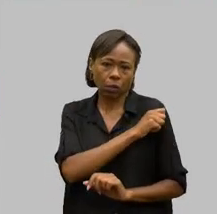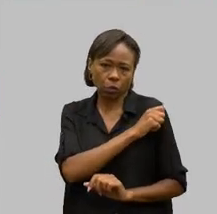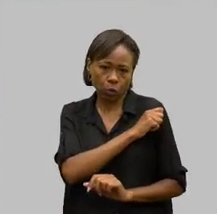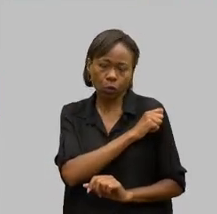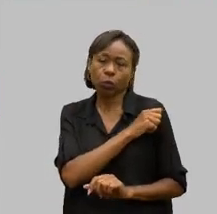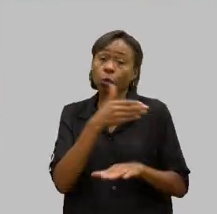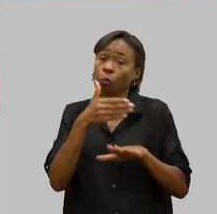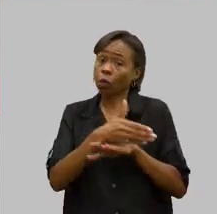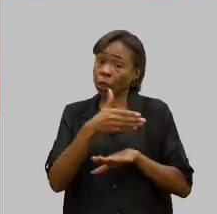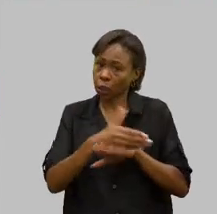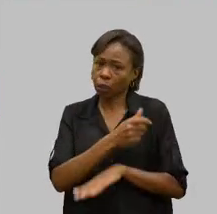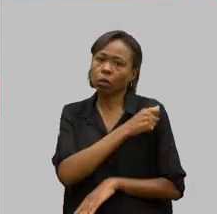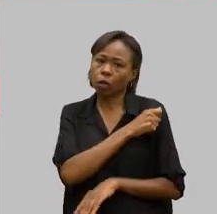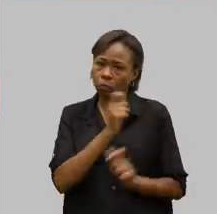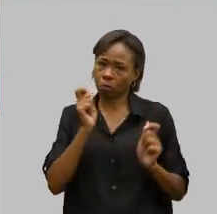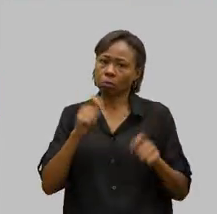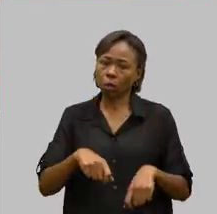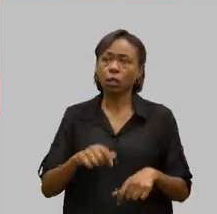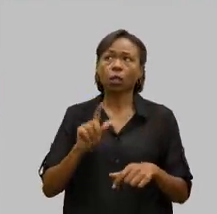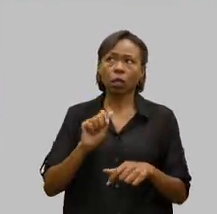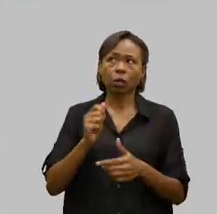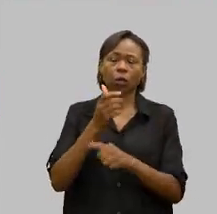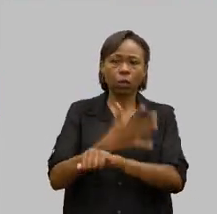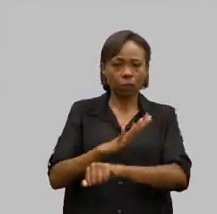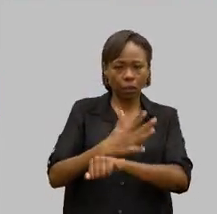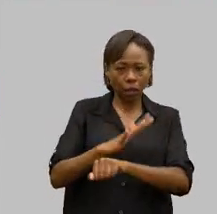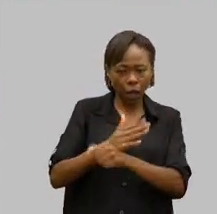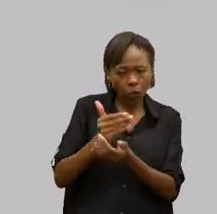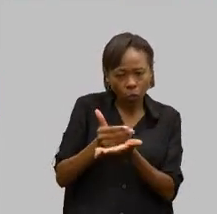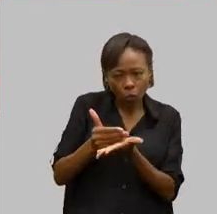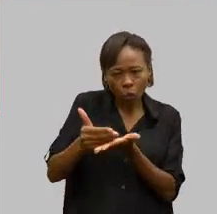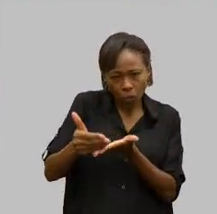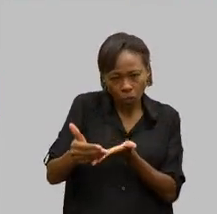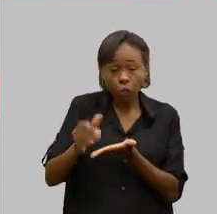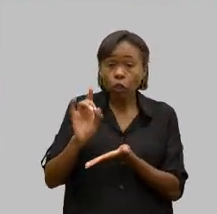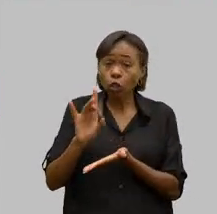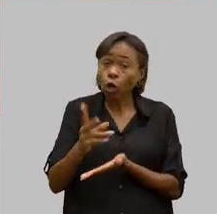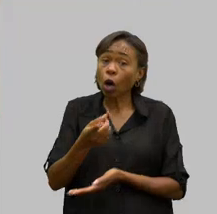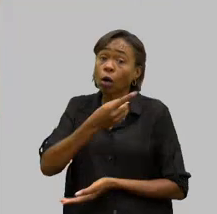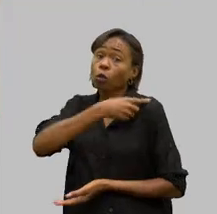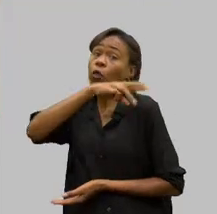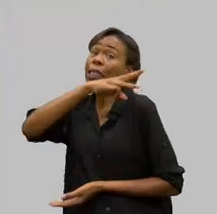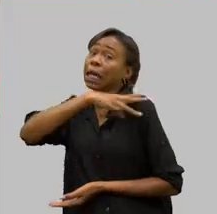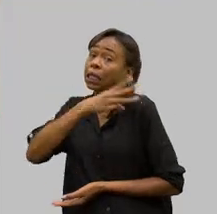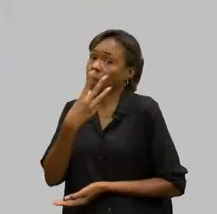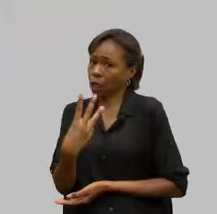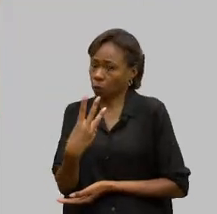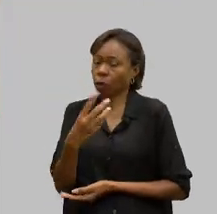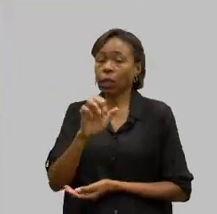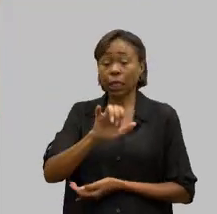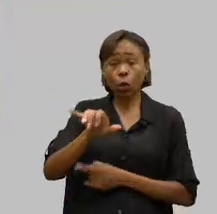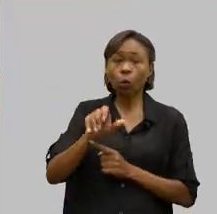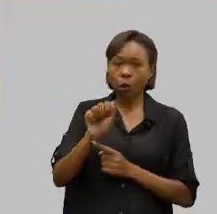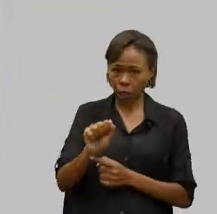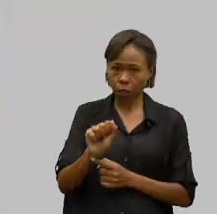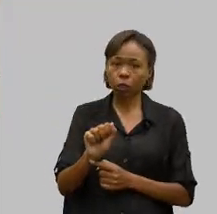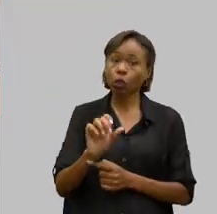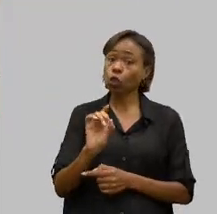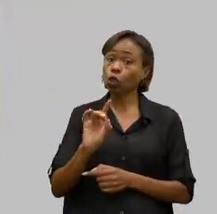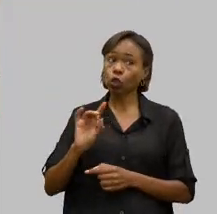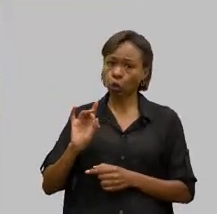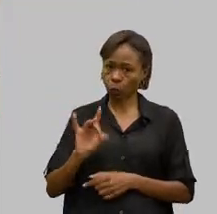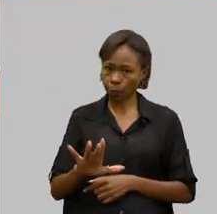mais. O simulado foi aplicado no início para apenas os estudantes do terceiro andar e do ensino médio regular. Não é todo o ensino médio.